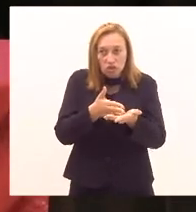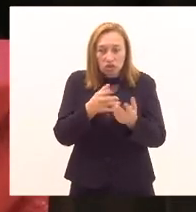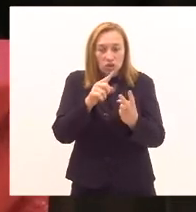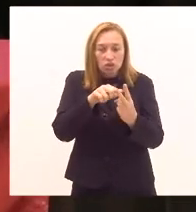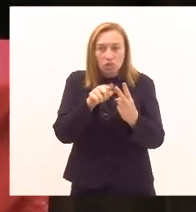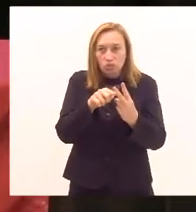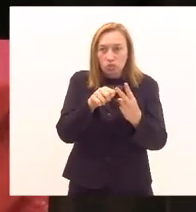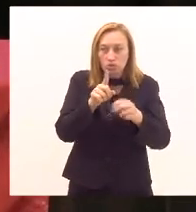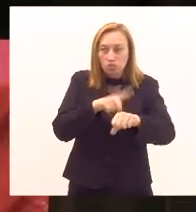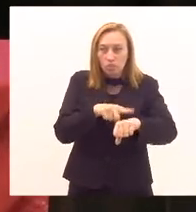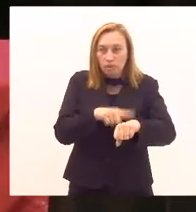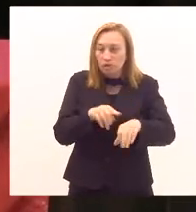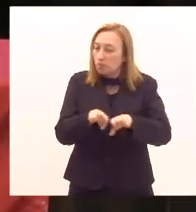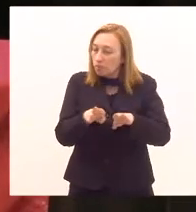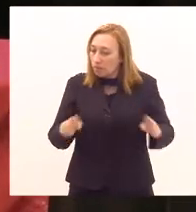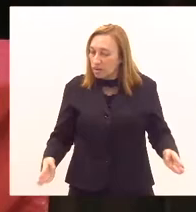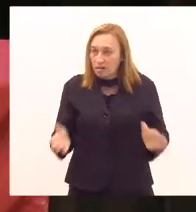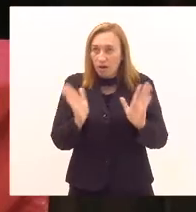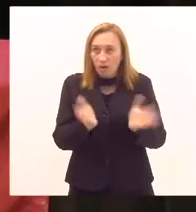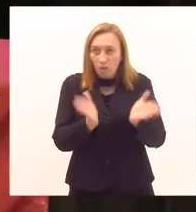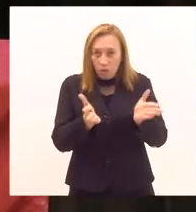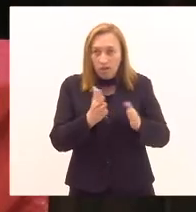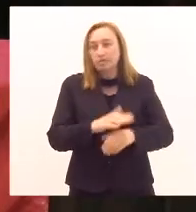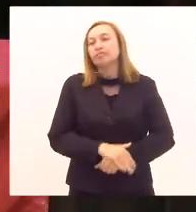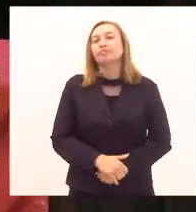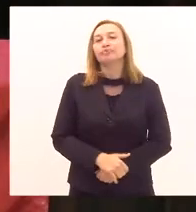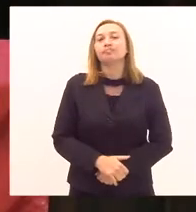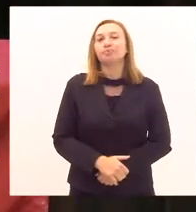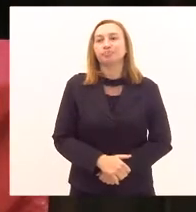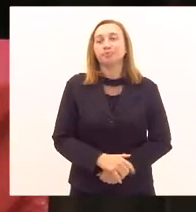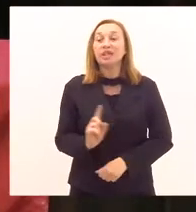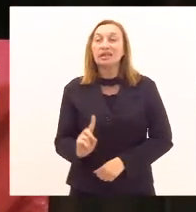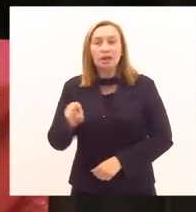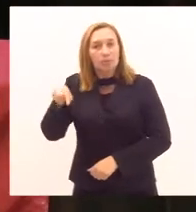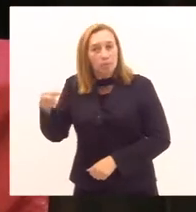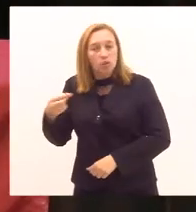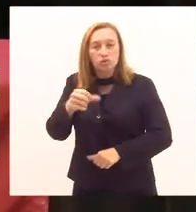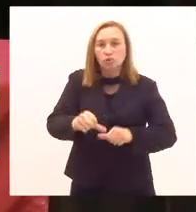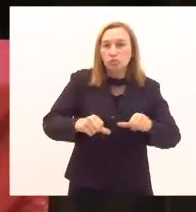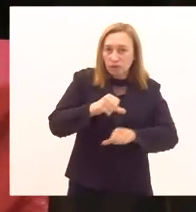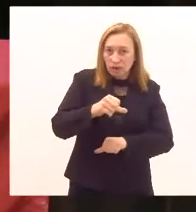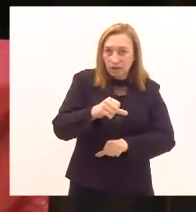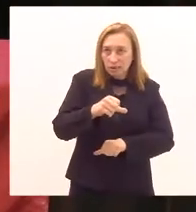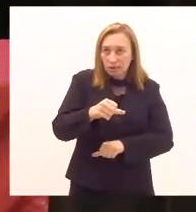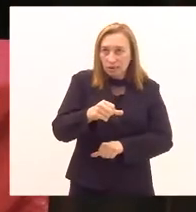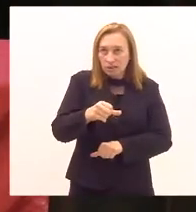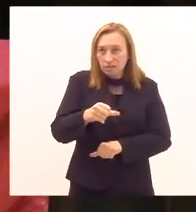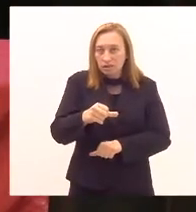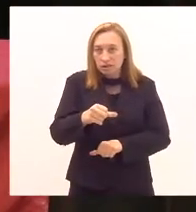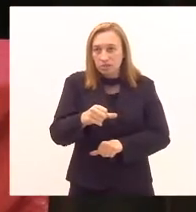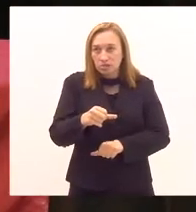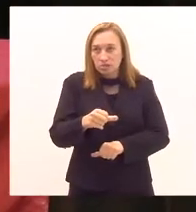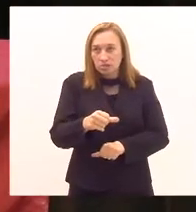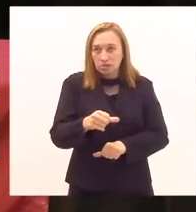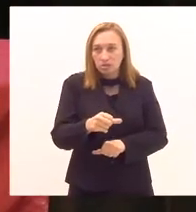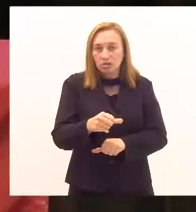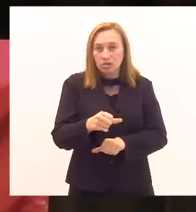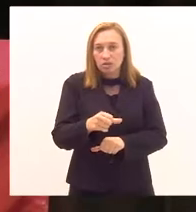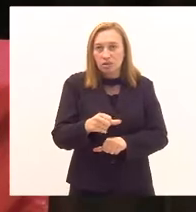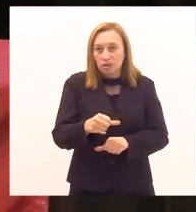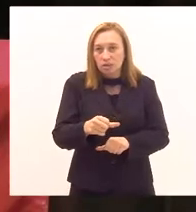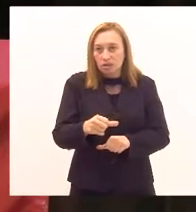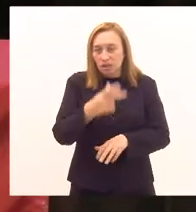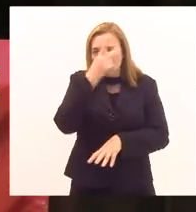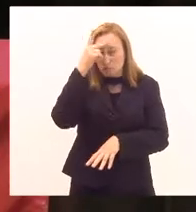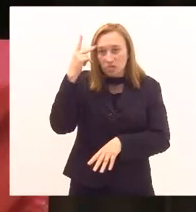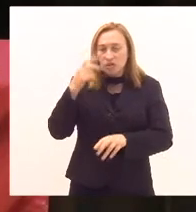vai compor uma mesa agora, e depois vamos mudar uma grande parte dos componentes da mesa